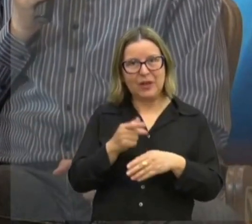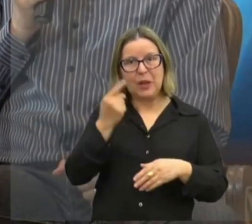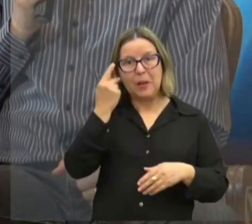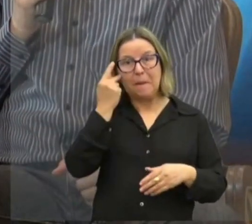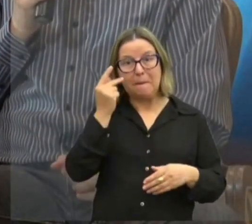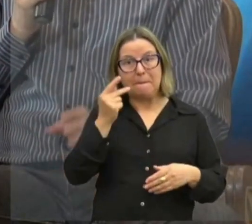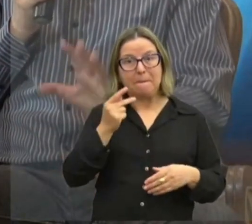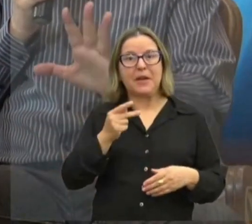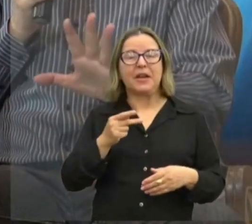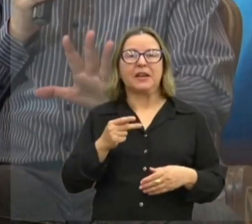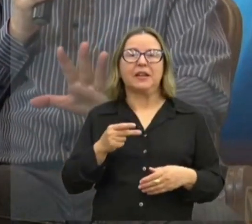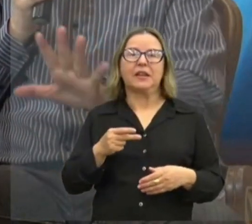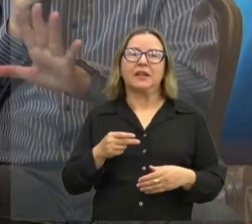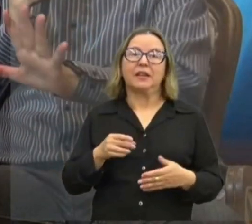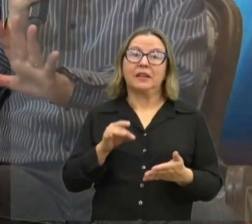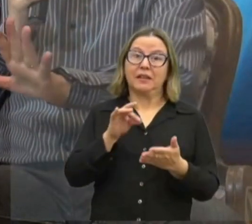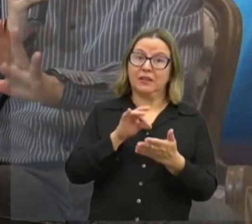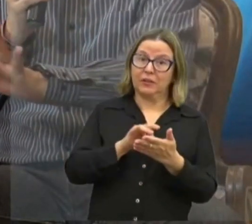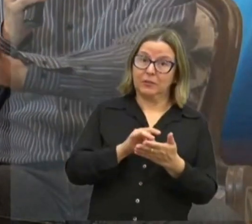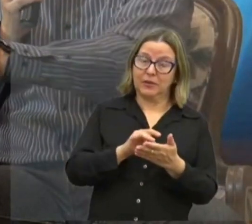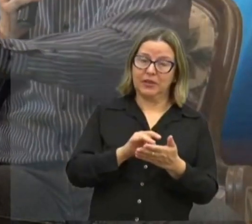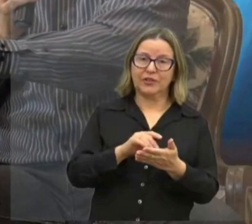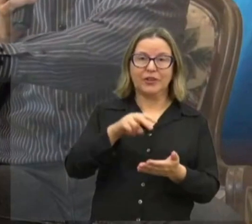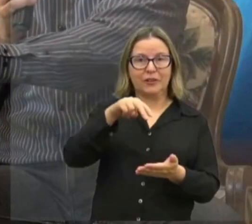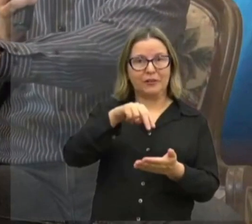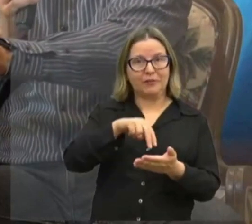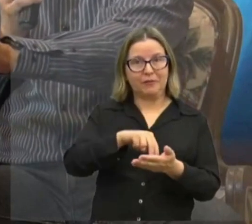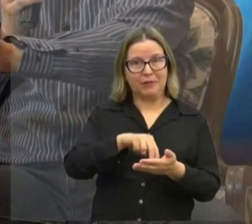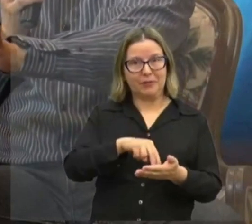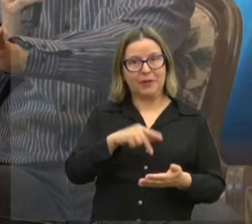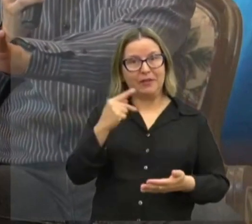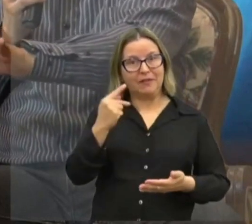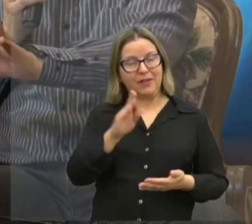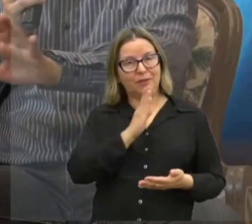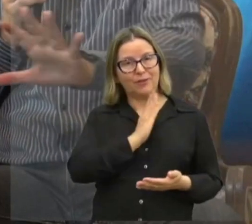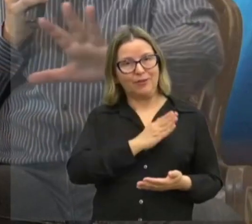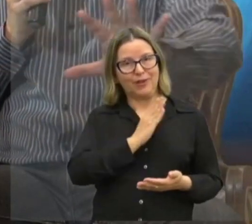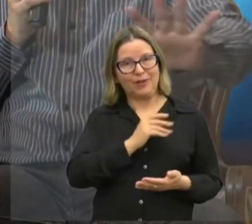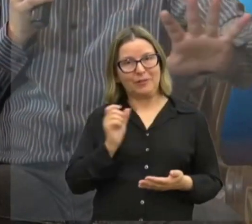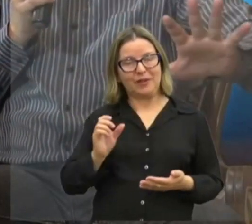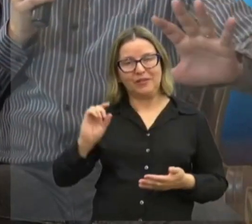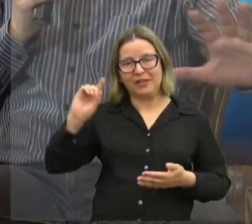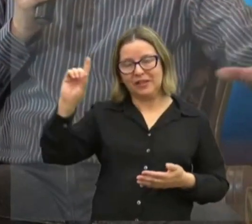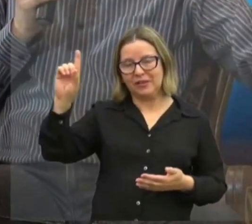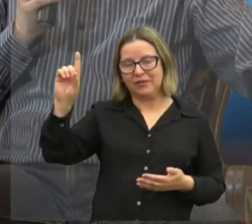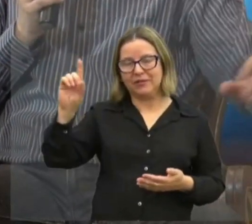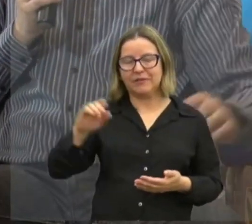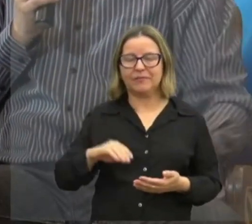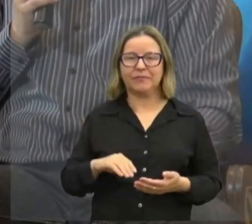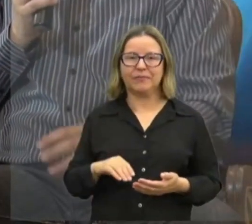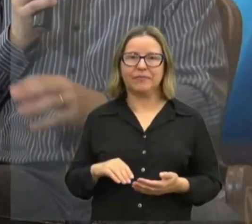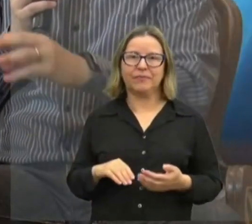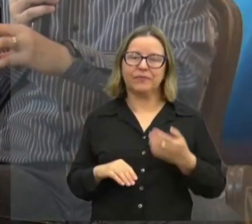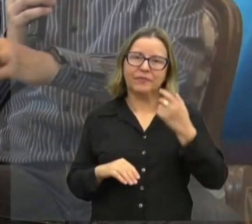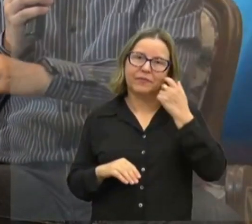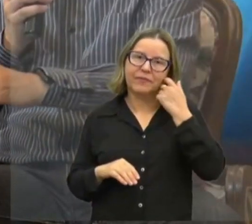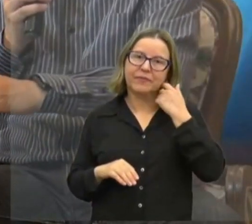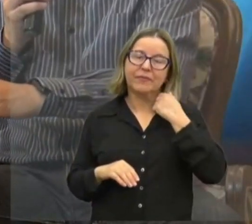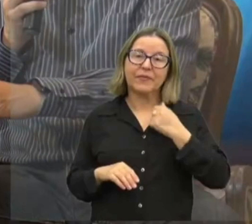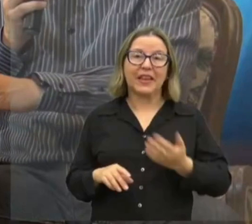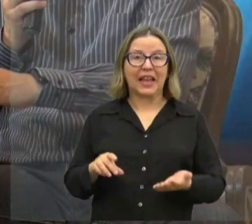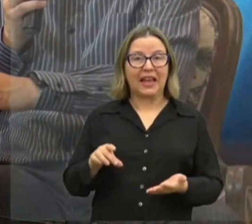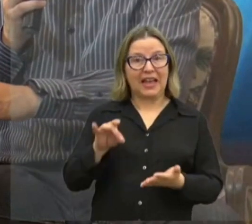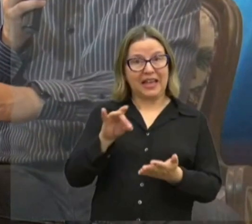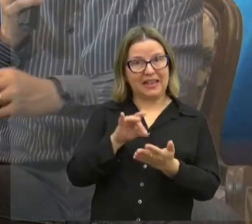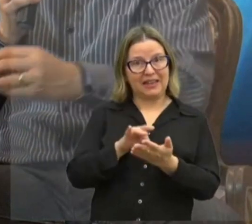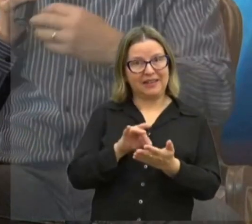Senhor. Não pense que a palavra de Deus é teoria e a prática é outra, não. É a